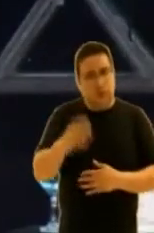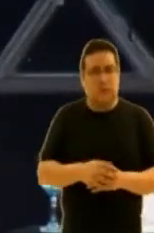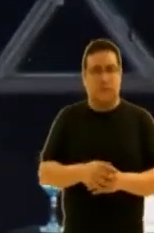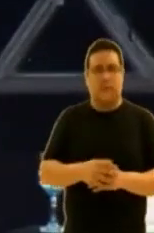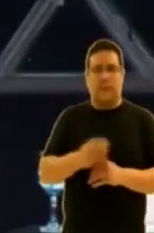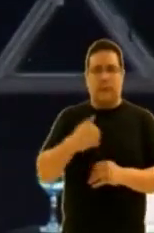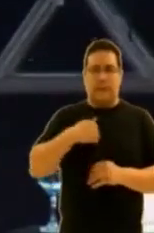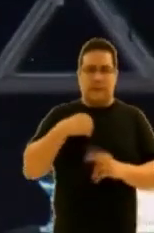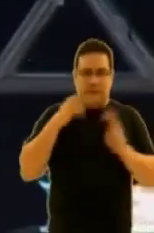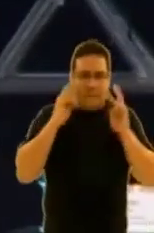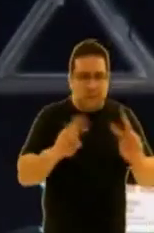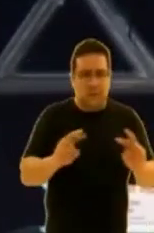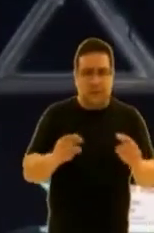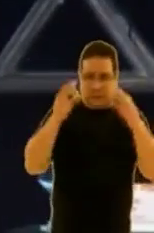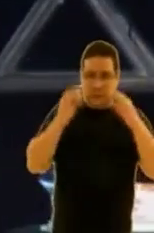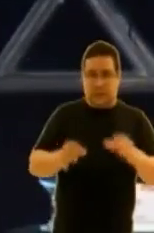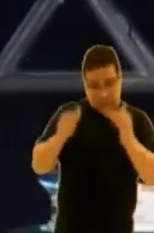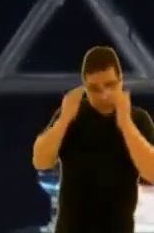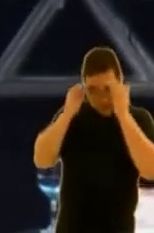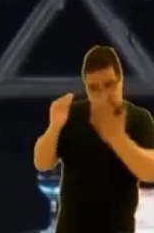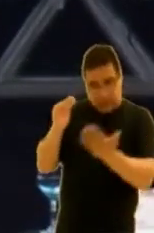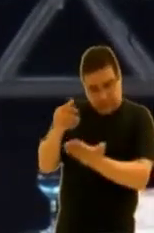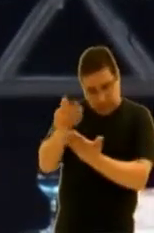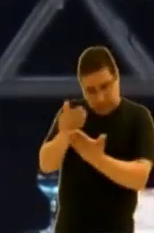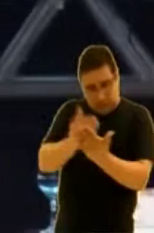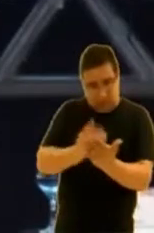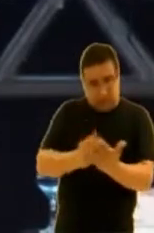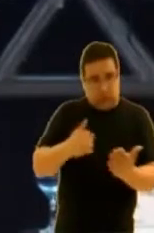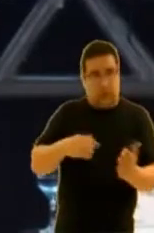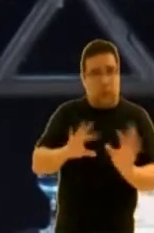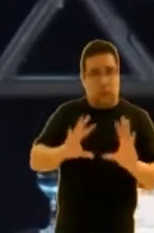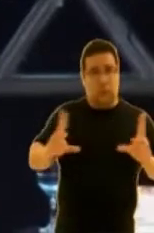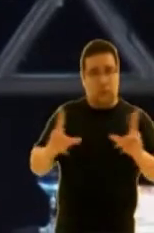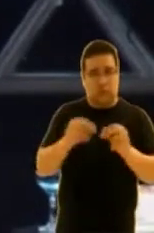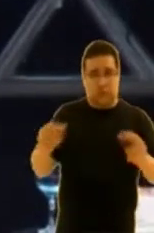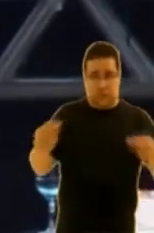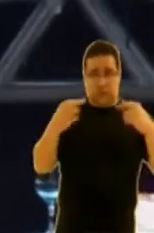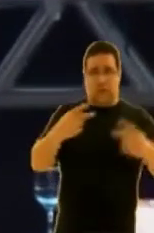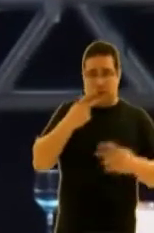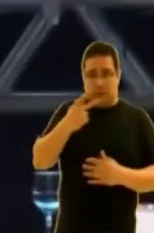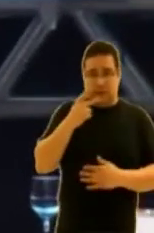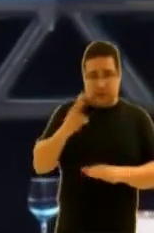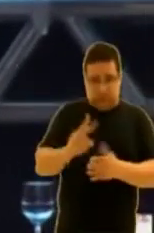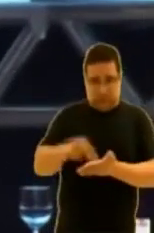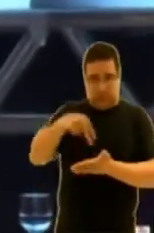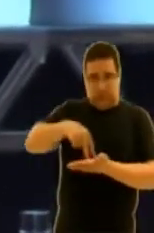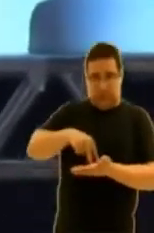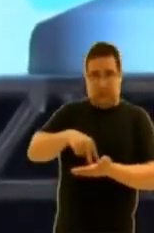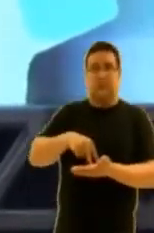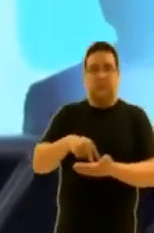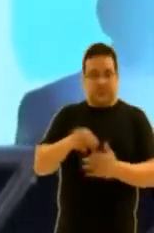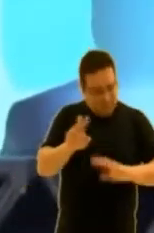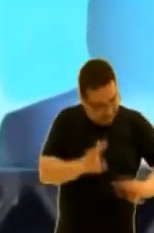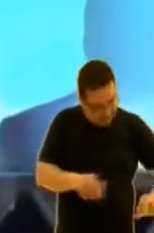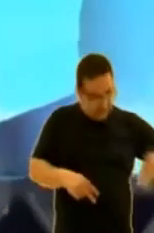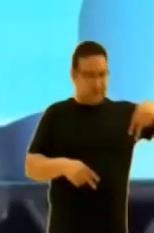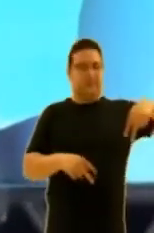Como sempre, obediente, a Cleusa sugeriu para que todos me vissem que eu falasse em pé, mas vamos lá.